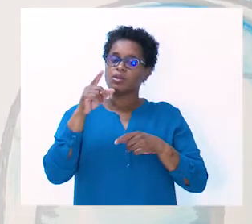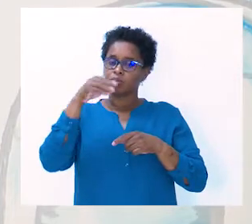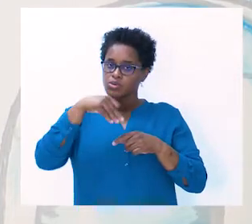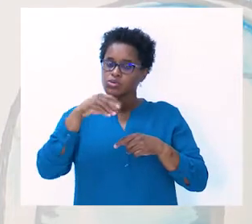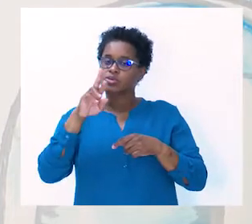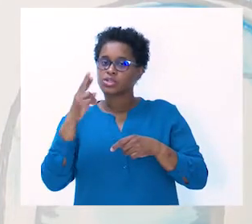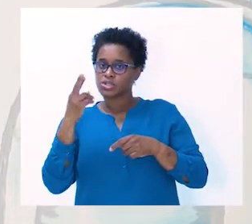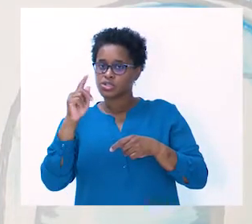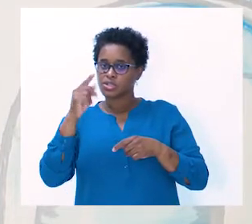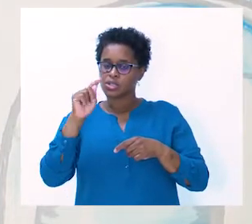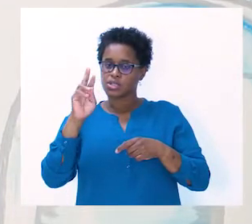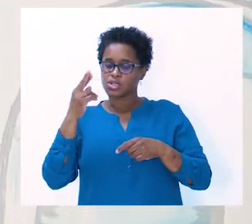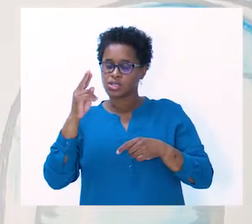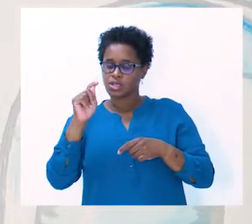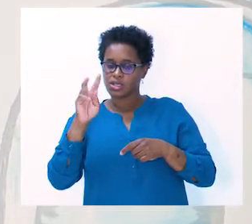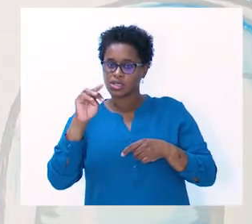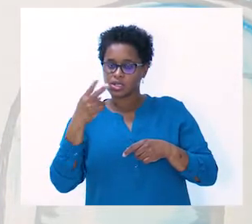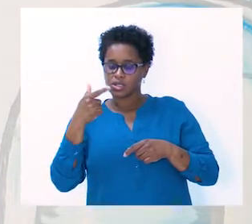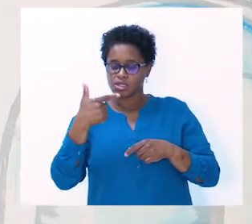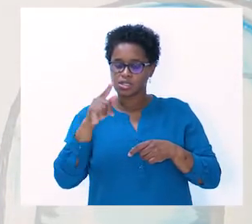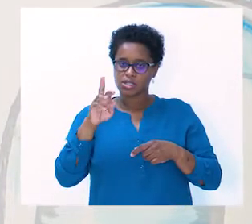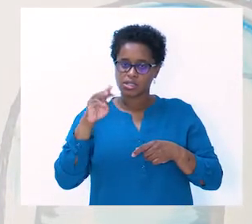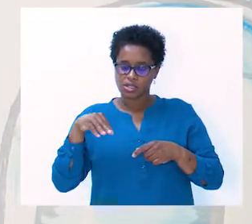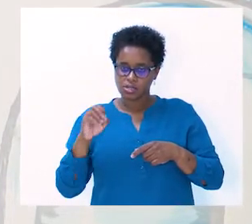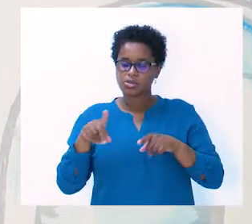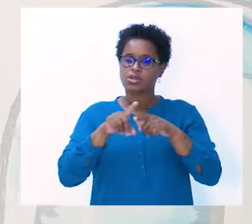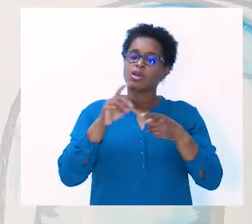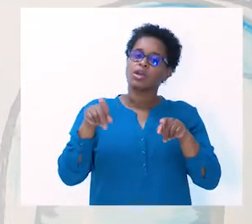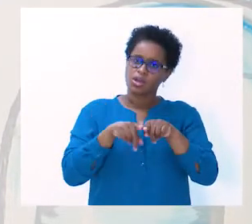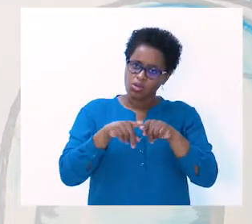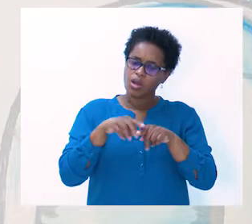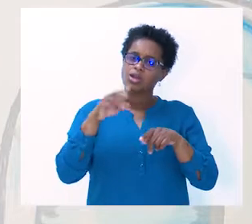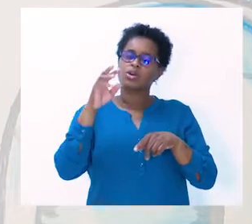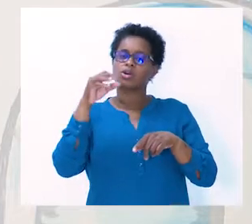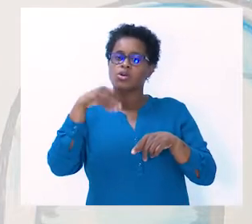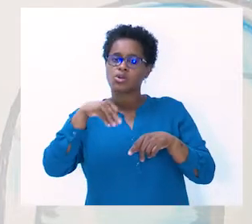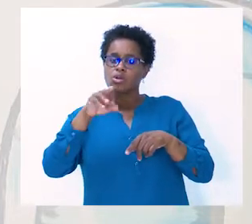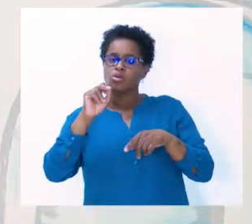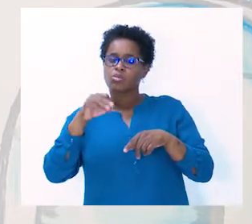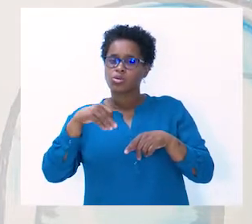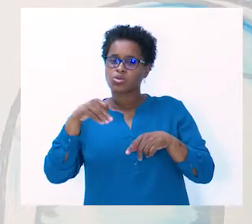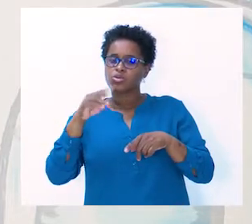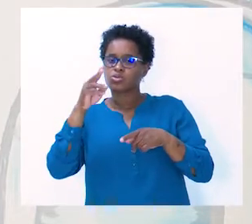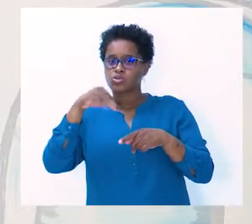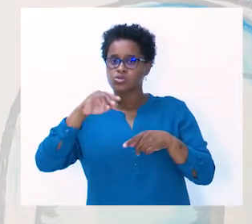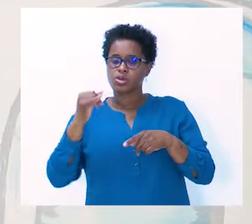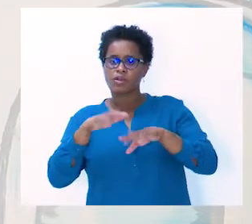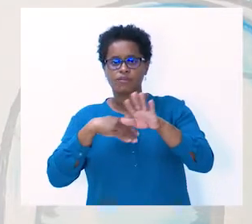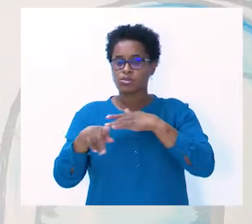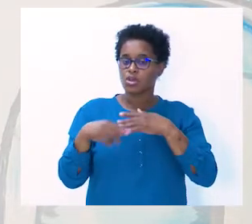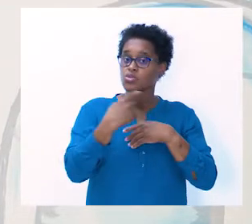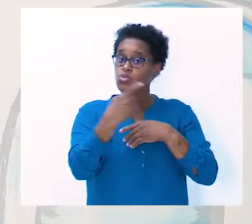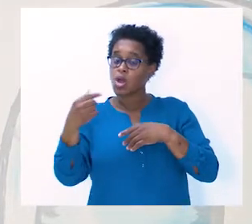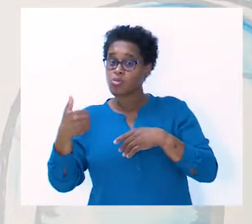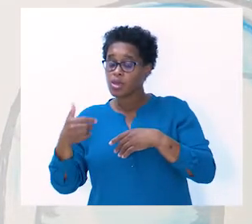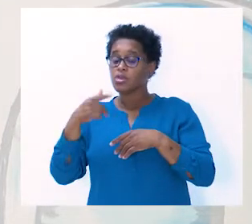dos extremos é igual a produto dos meios. Feito esse cálculo, 1 vezes 3, isolamos o B,